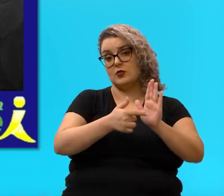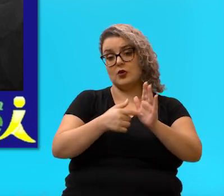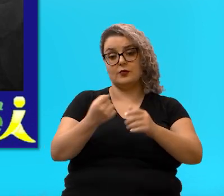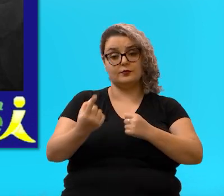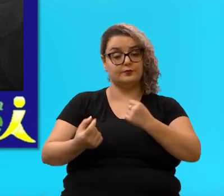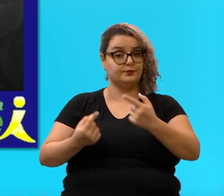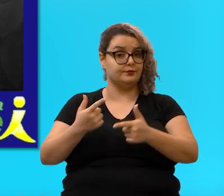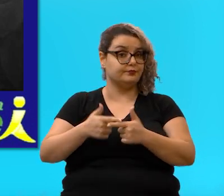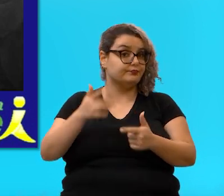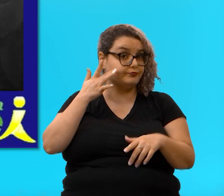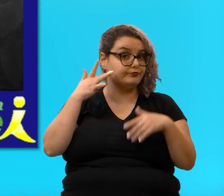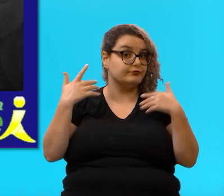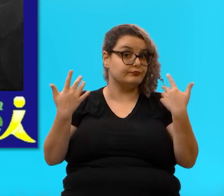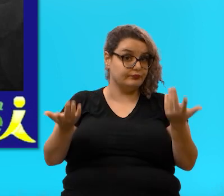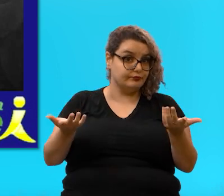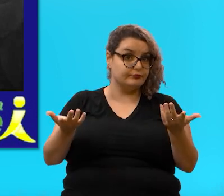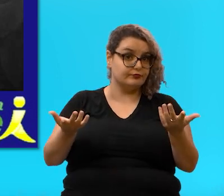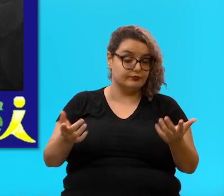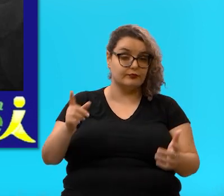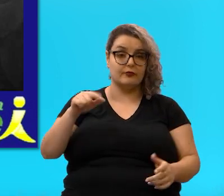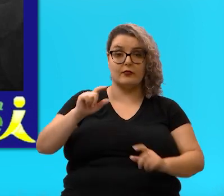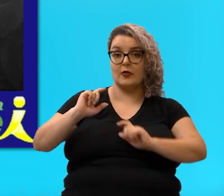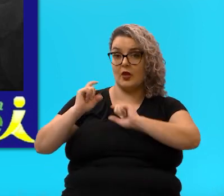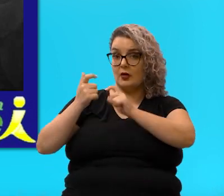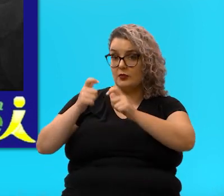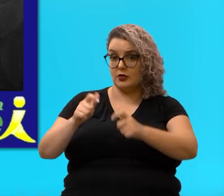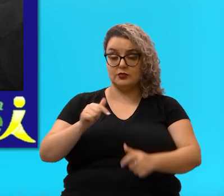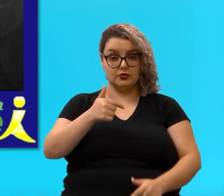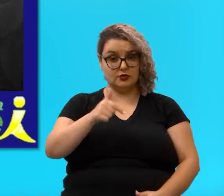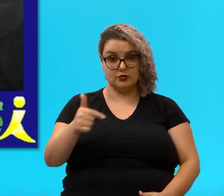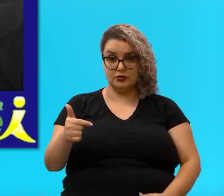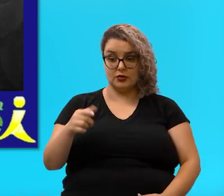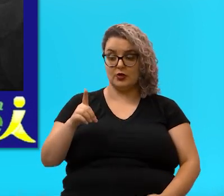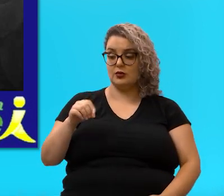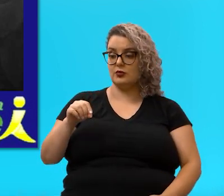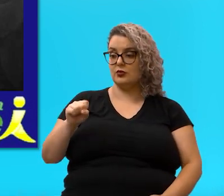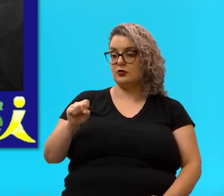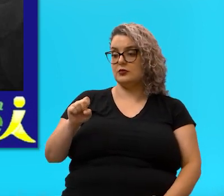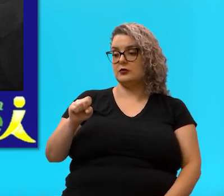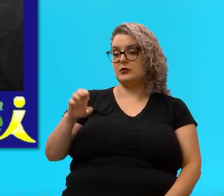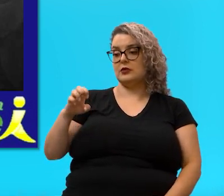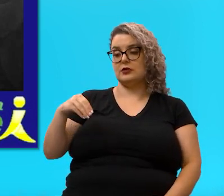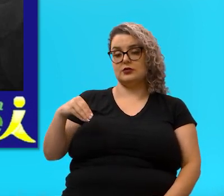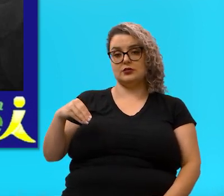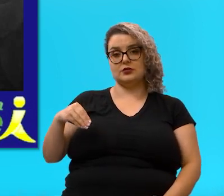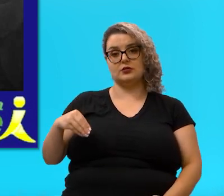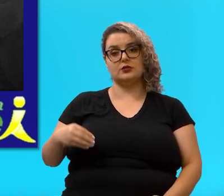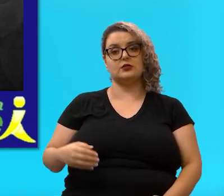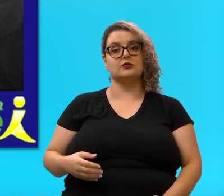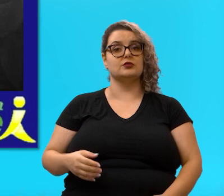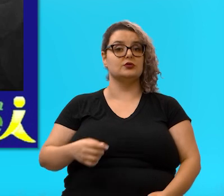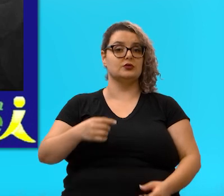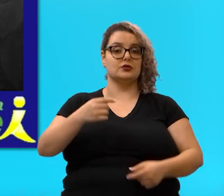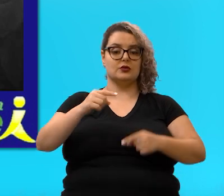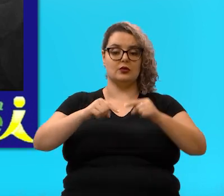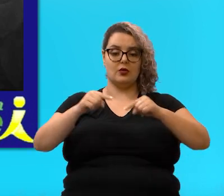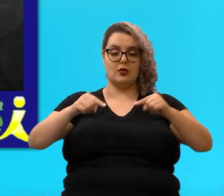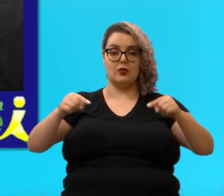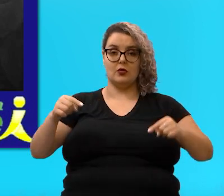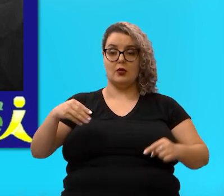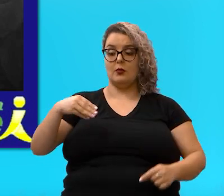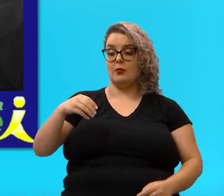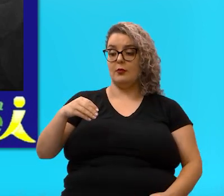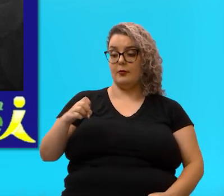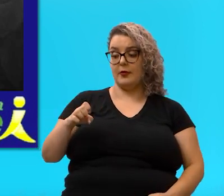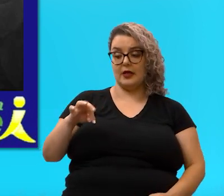apresentando algum problema e não sabe, né? E é uma cultura que nós não temos, a dosagem de metais no sangue, né? Você fazer